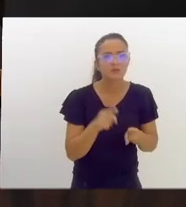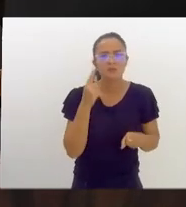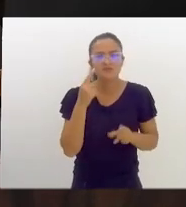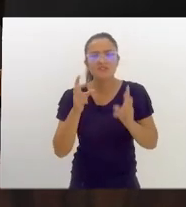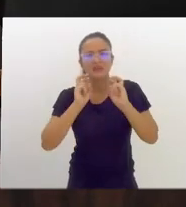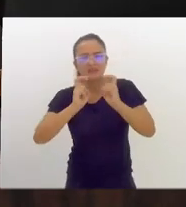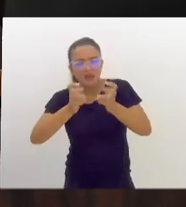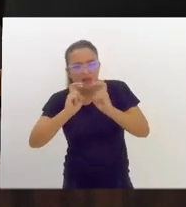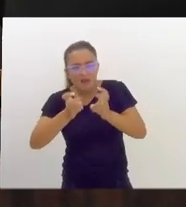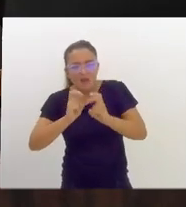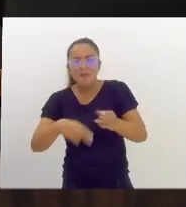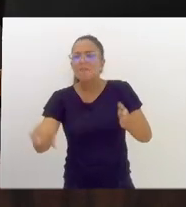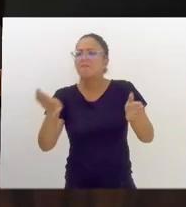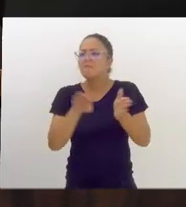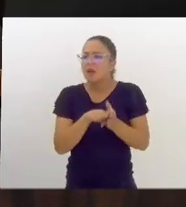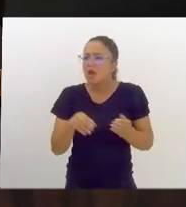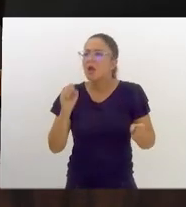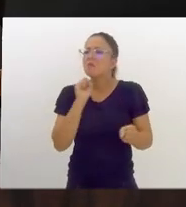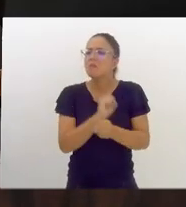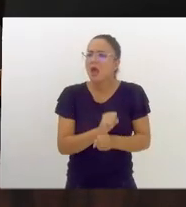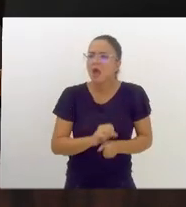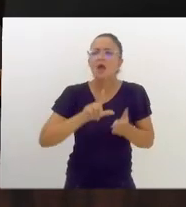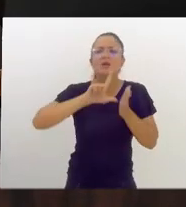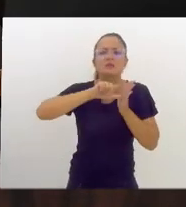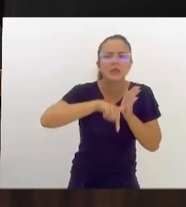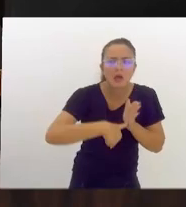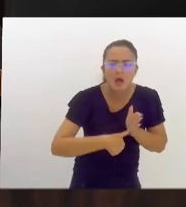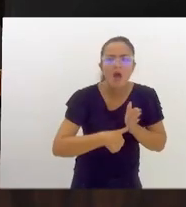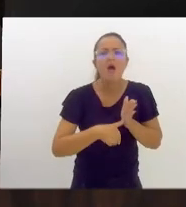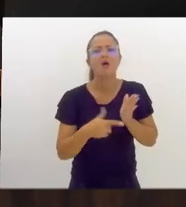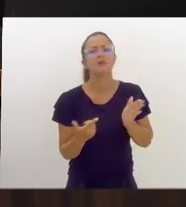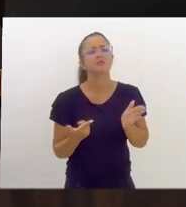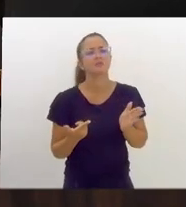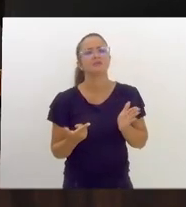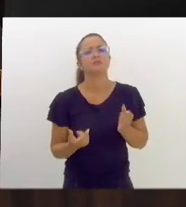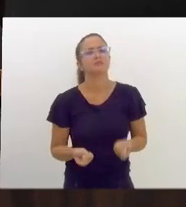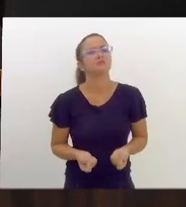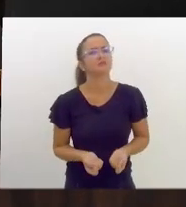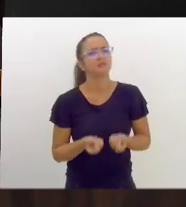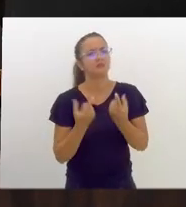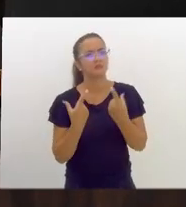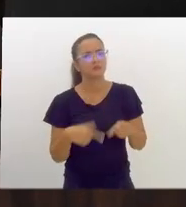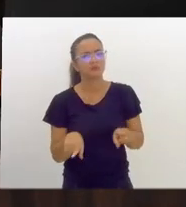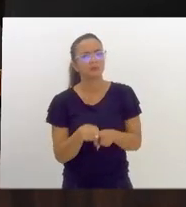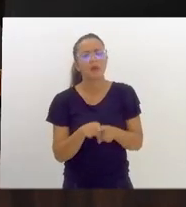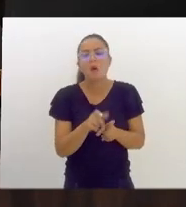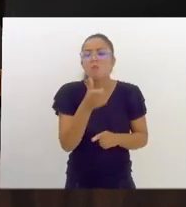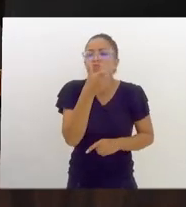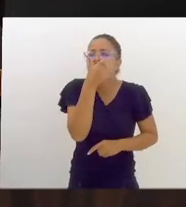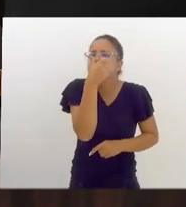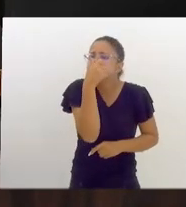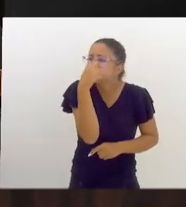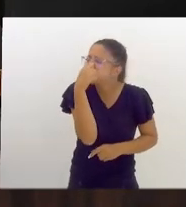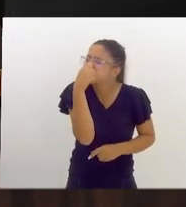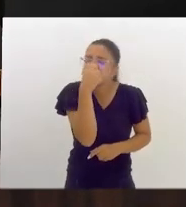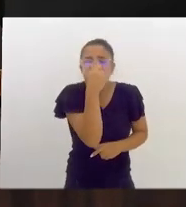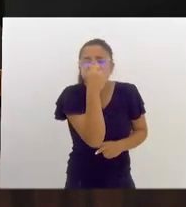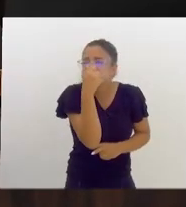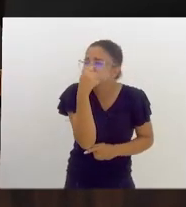trens, atraso entre os horários de chegada e partidas, superlotação das